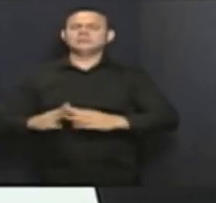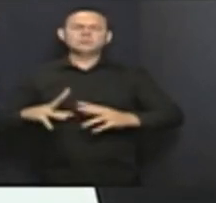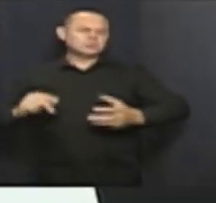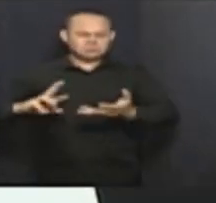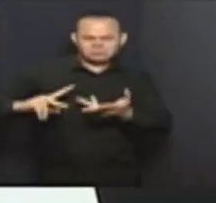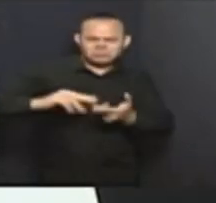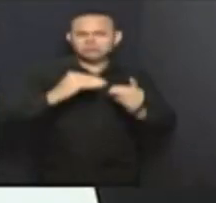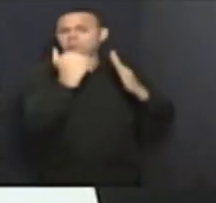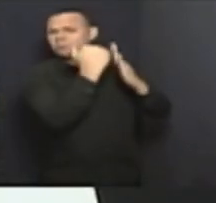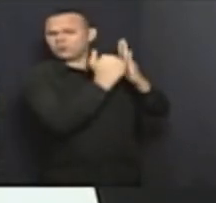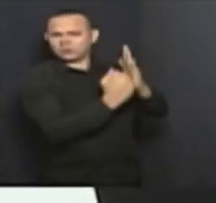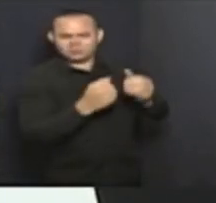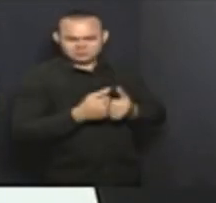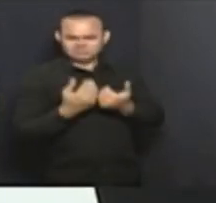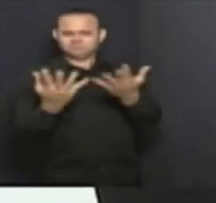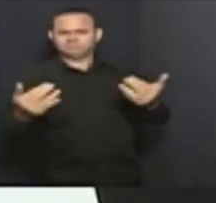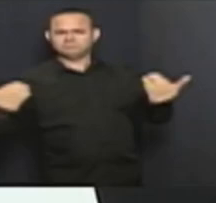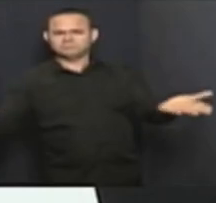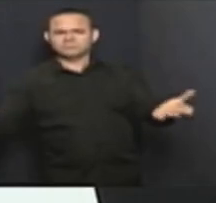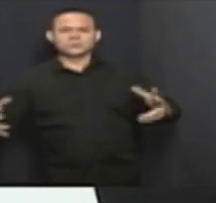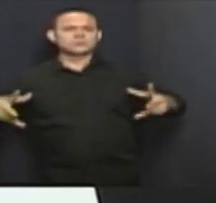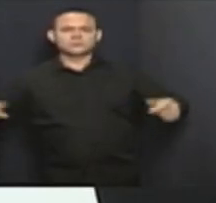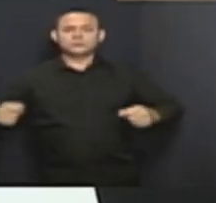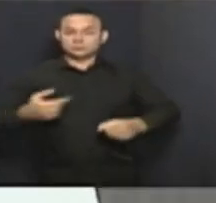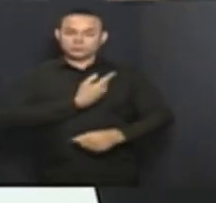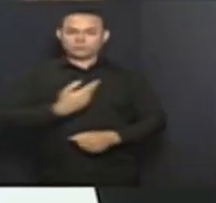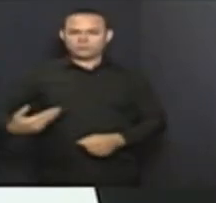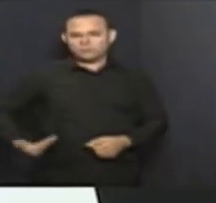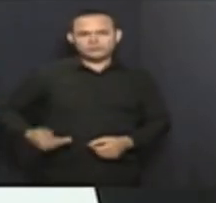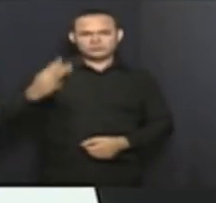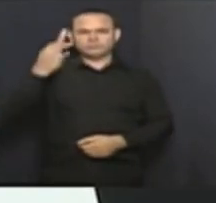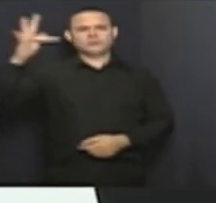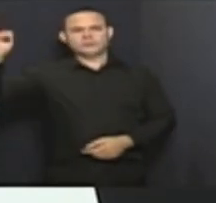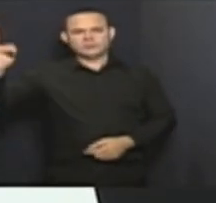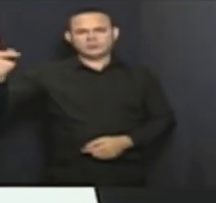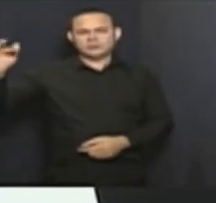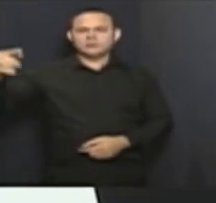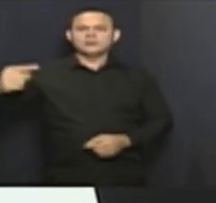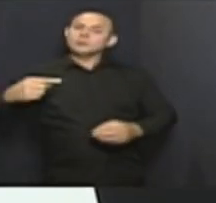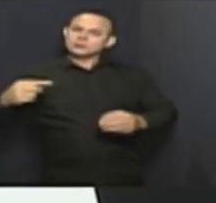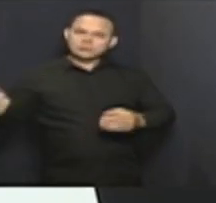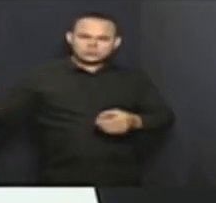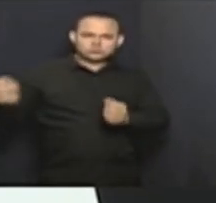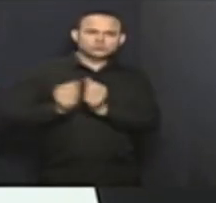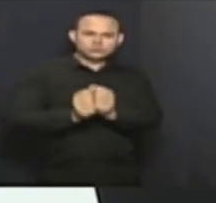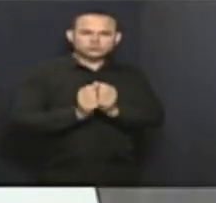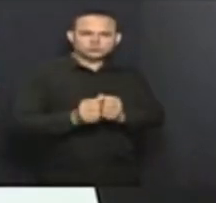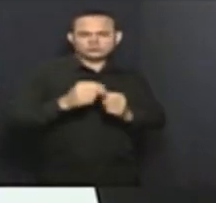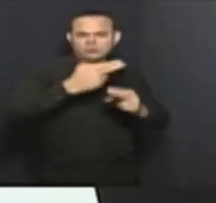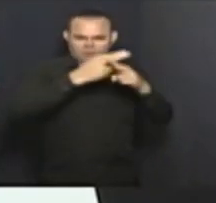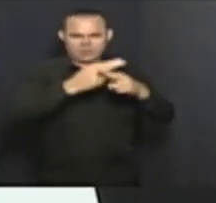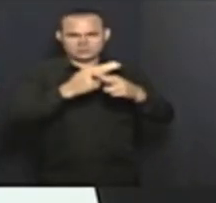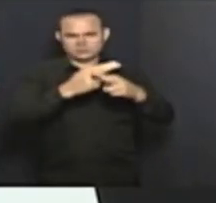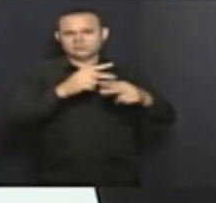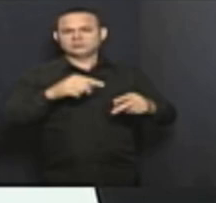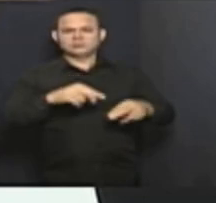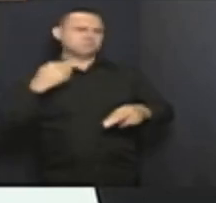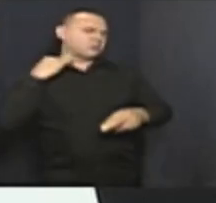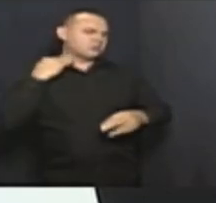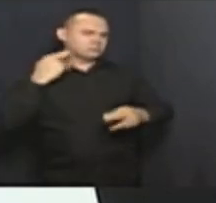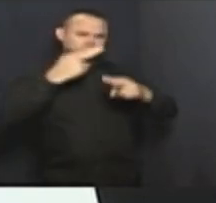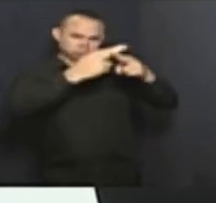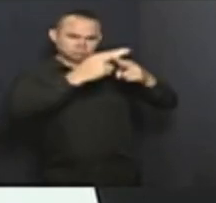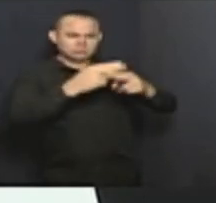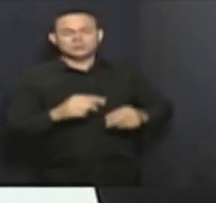disponibilizados aquela época pelo governo federal através da caixa econômica federal e vamos fazer o mesmo o